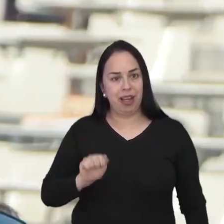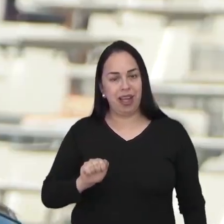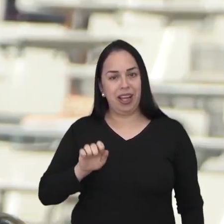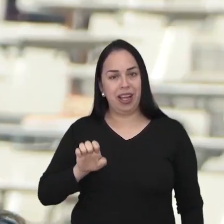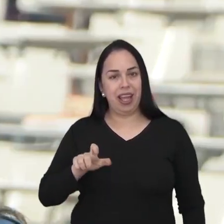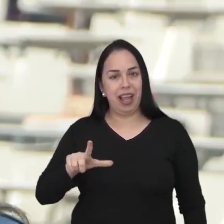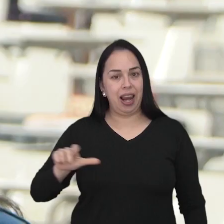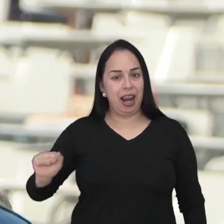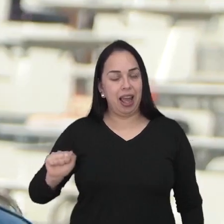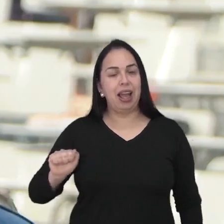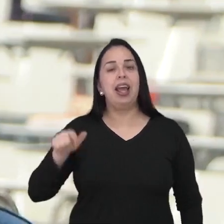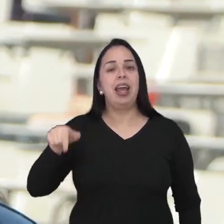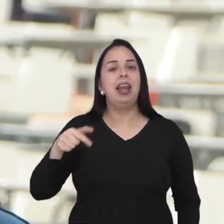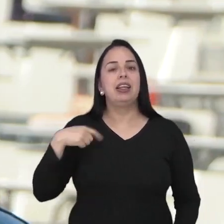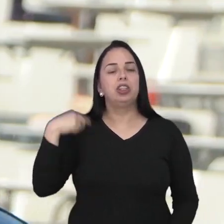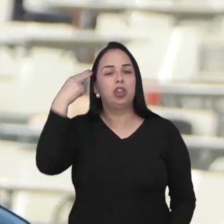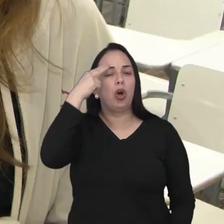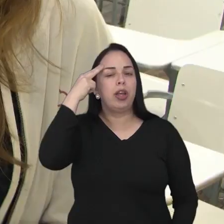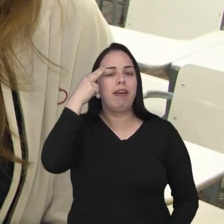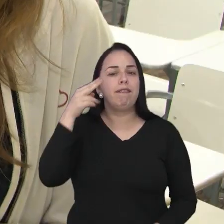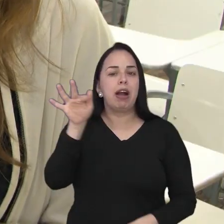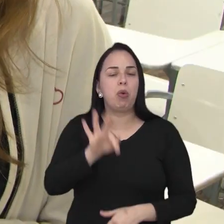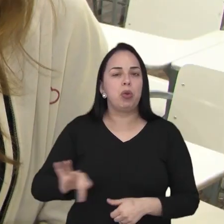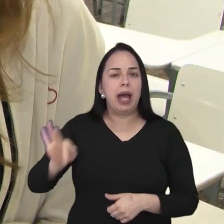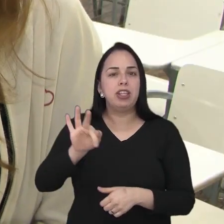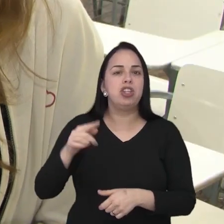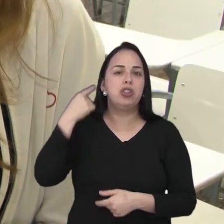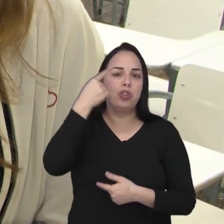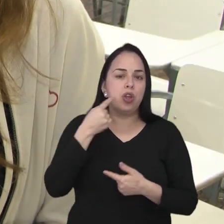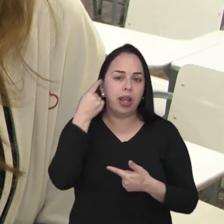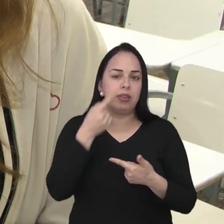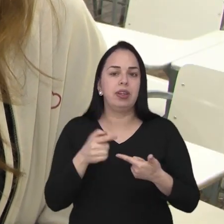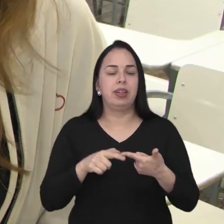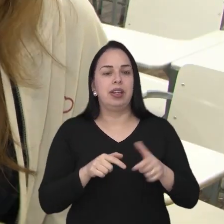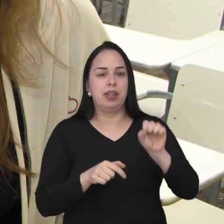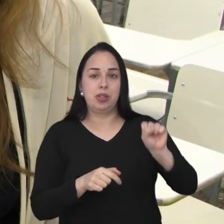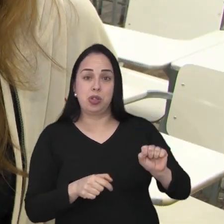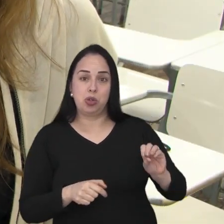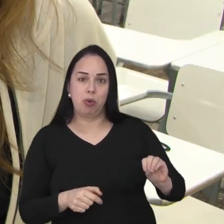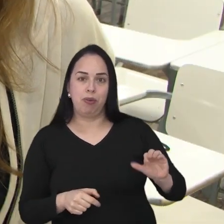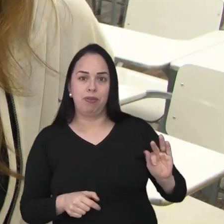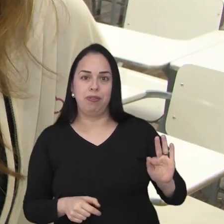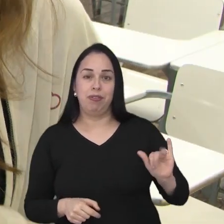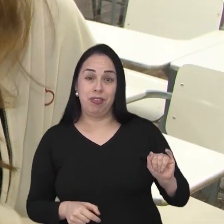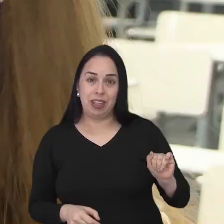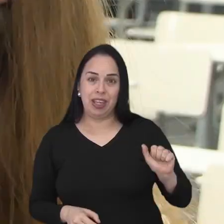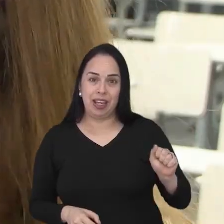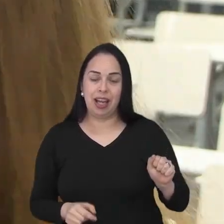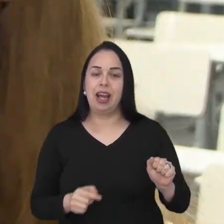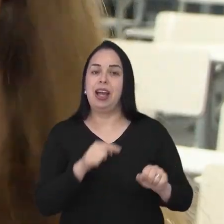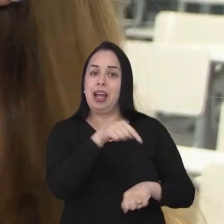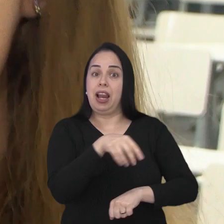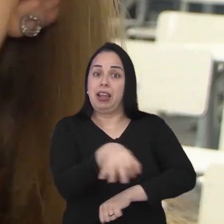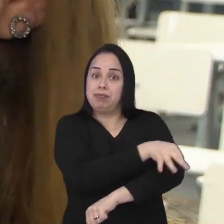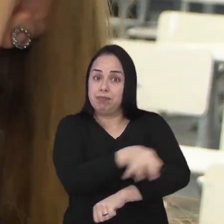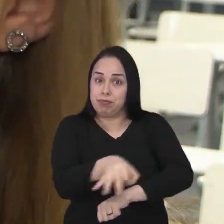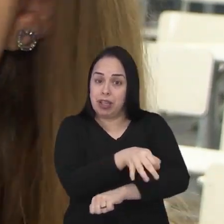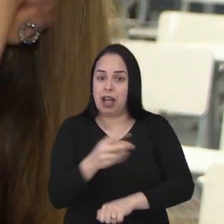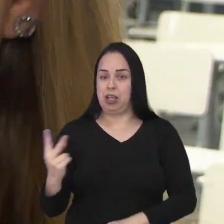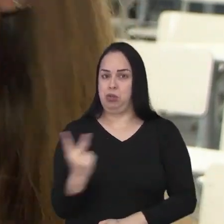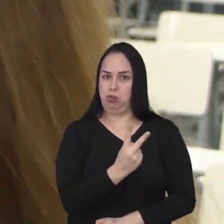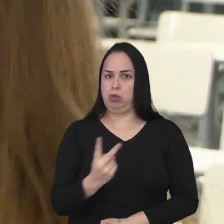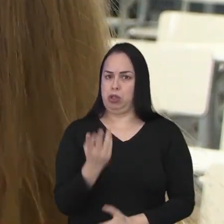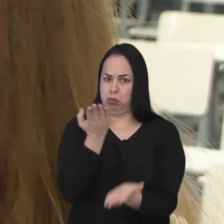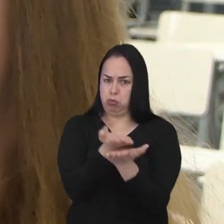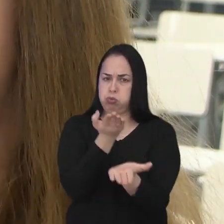Ela sonha com uma vaga no curso de Direito. E essa é a Sofia, que quer fazer arquitetura. As duas estão levando